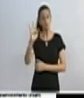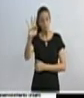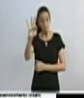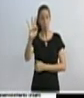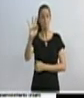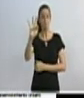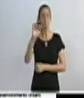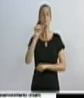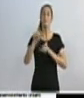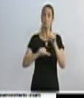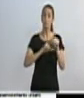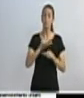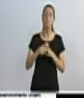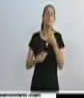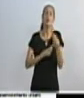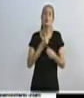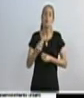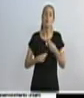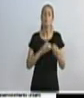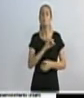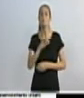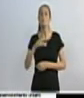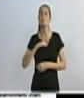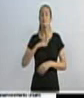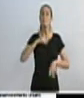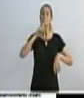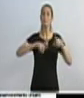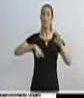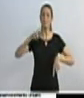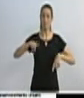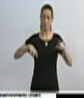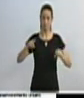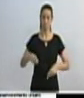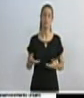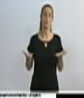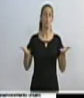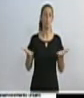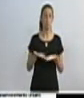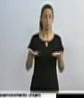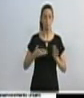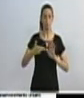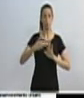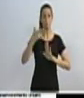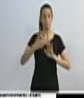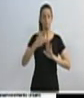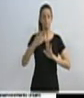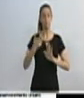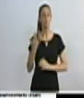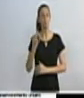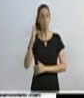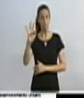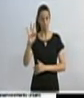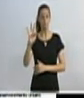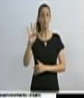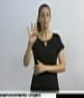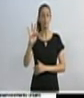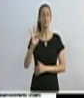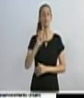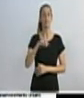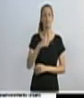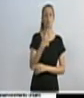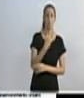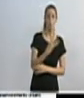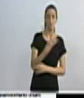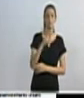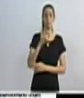são alterados conforme um grande número de variáveis. Atualmente, a resolução federal que rege essa questão é a 454